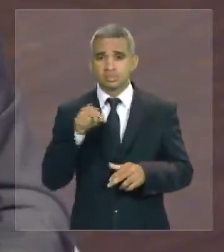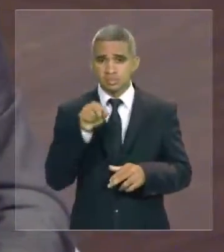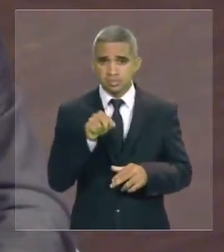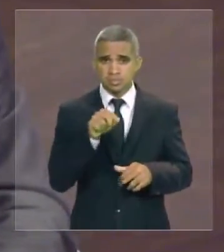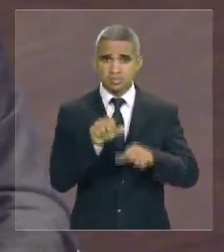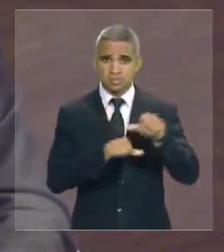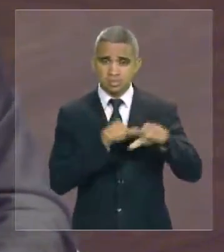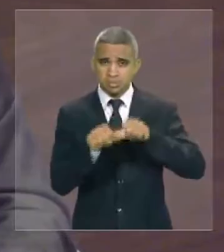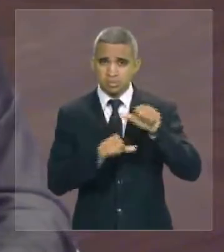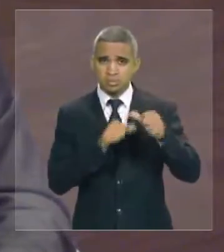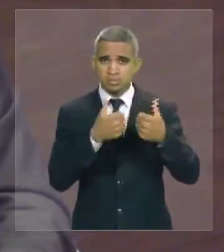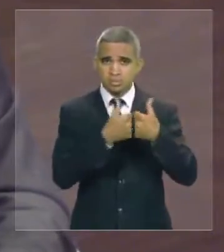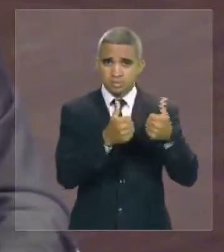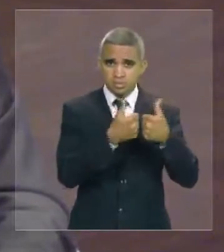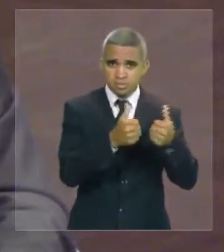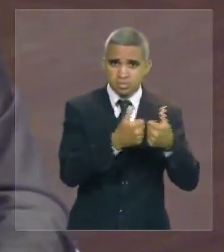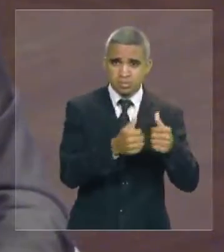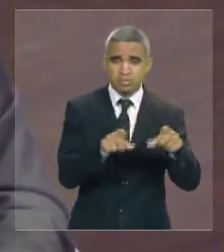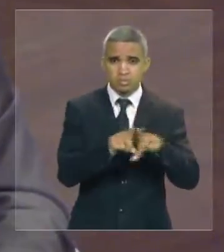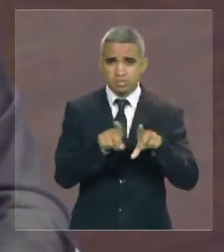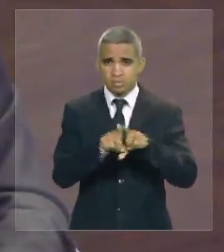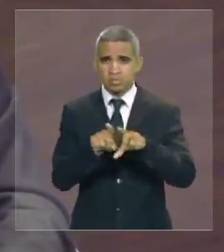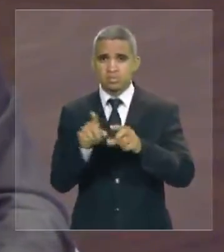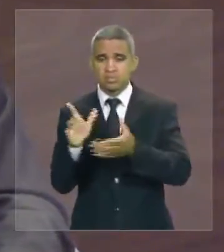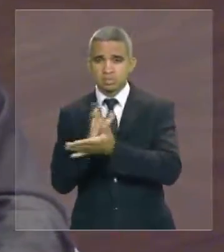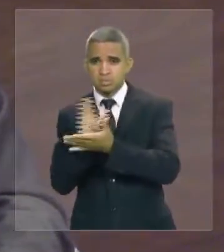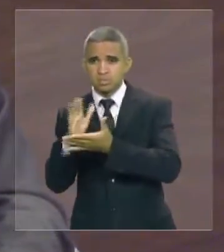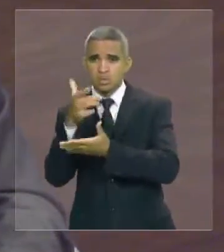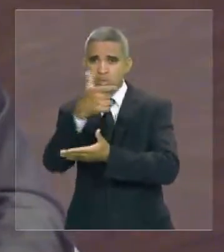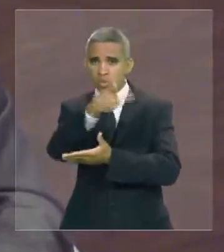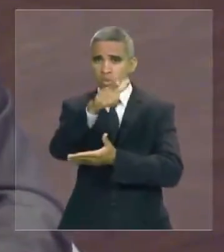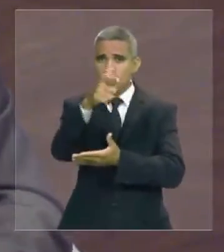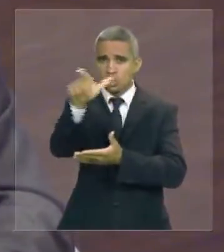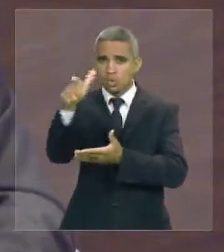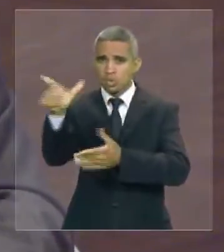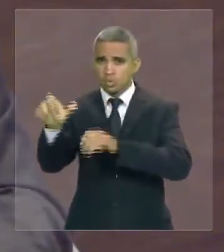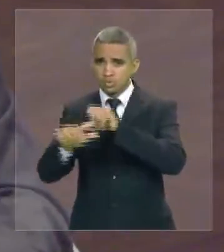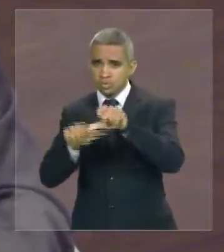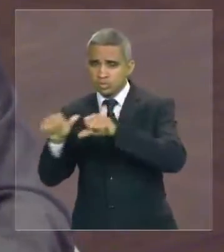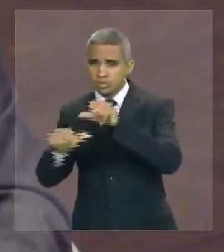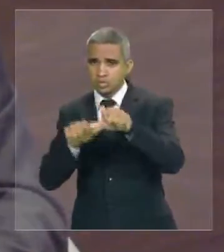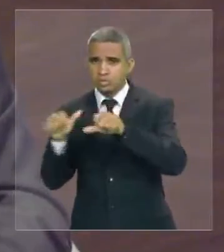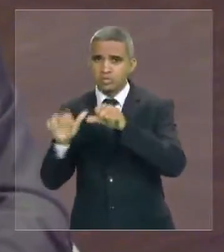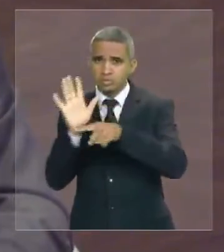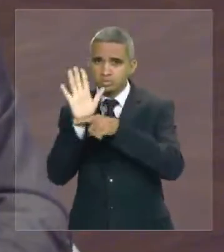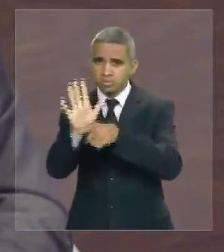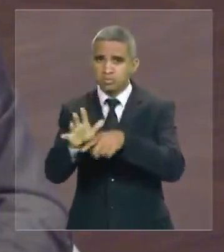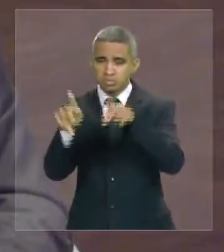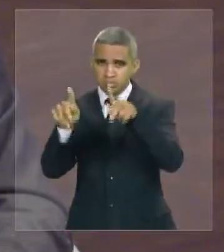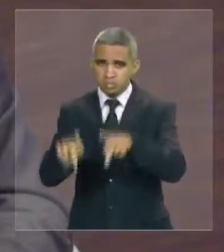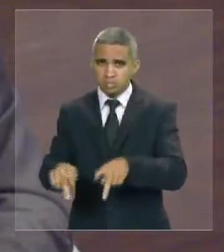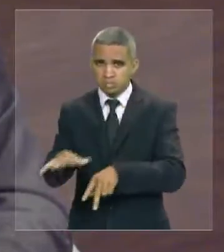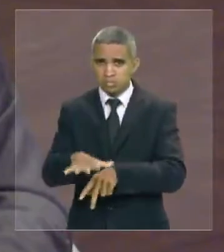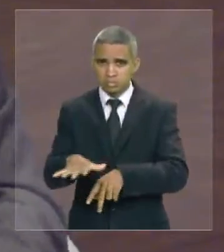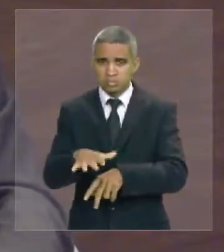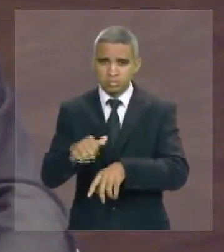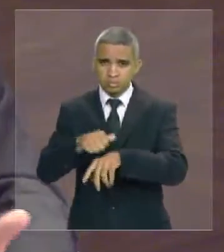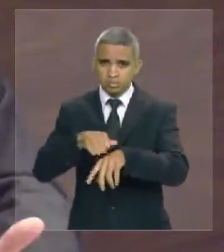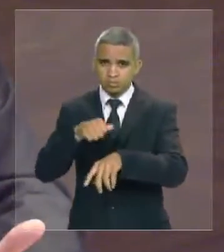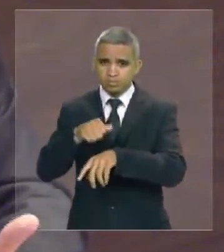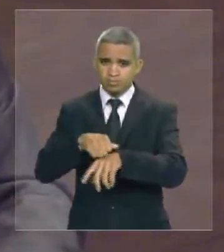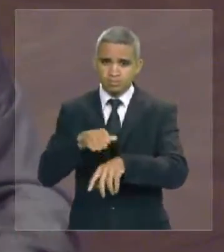transformações importantes para o povo pobre, com certeza,